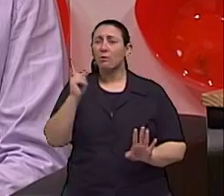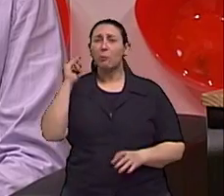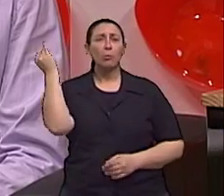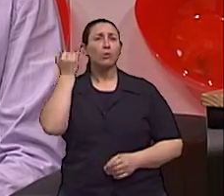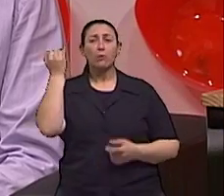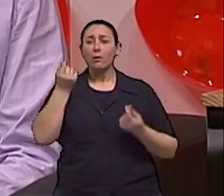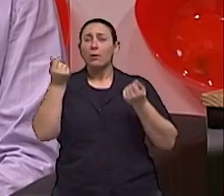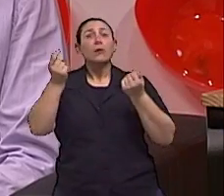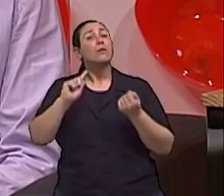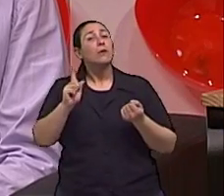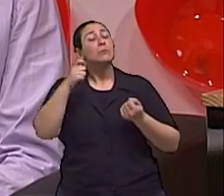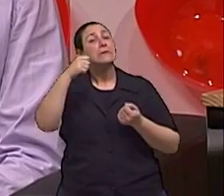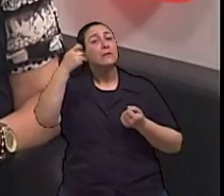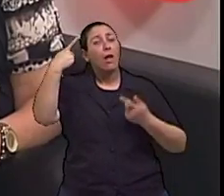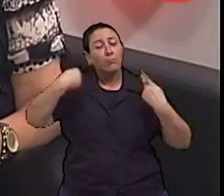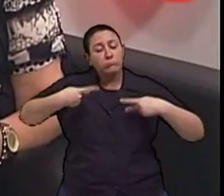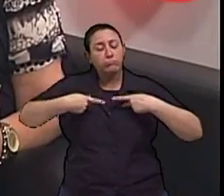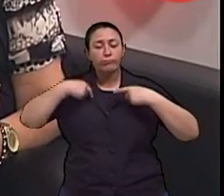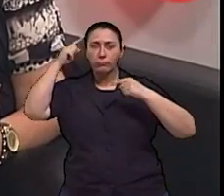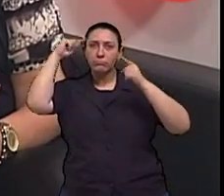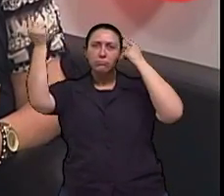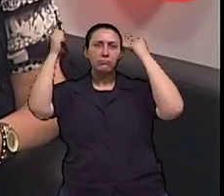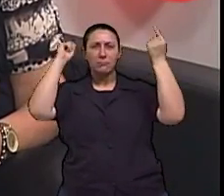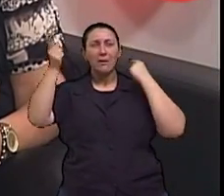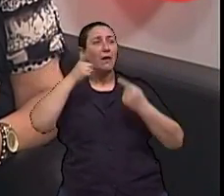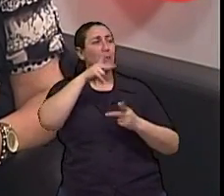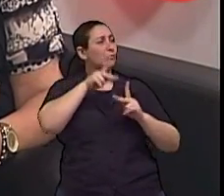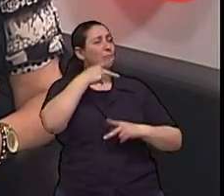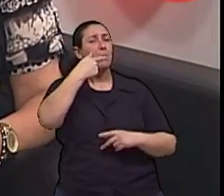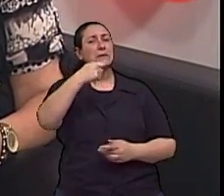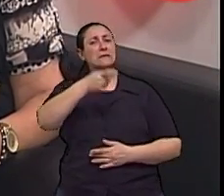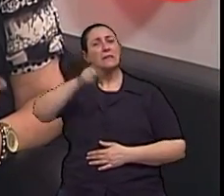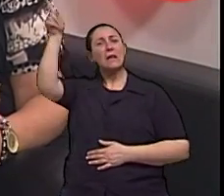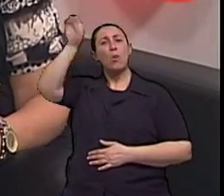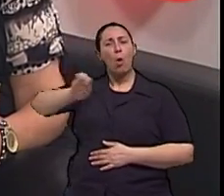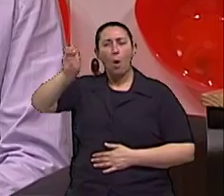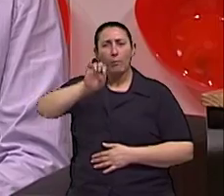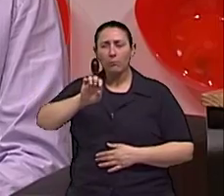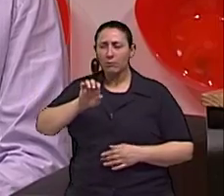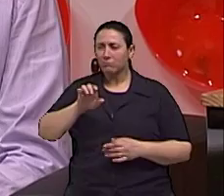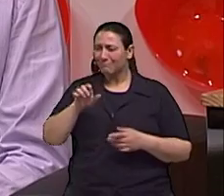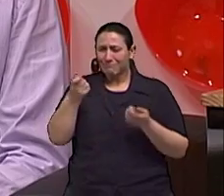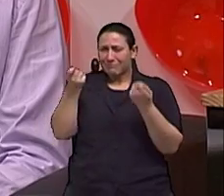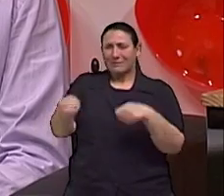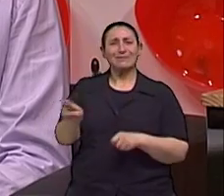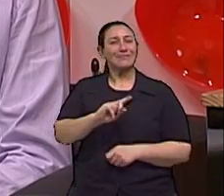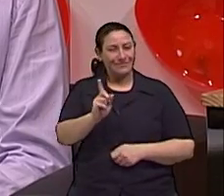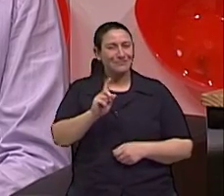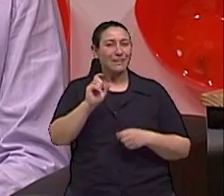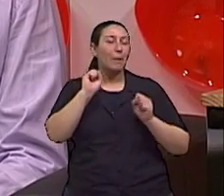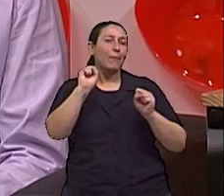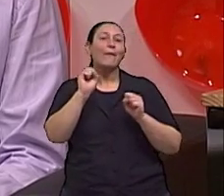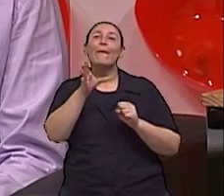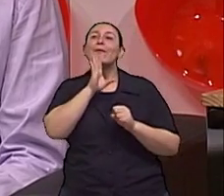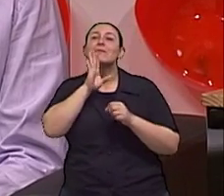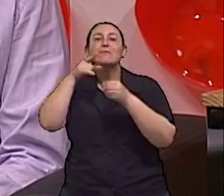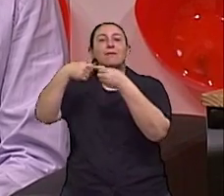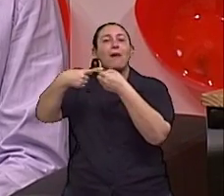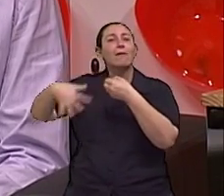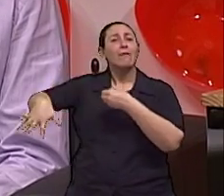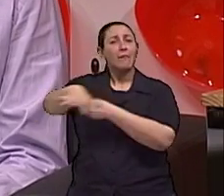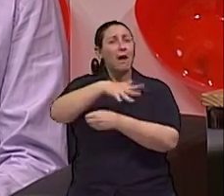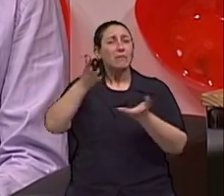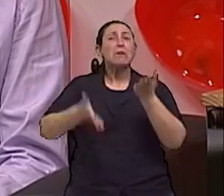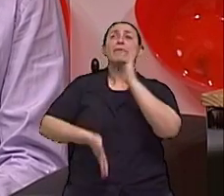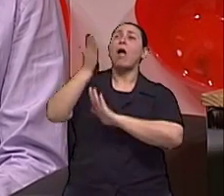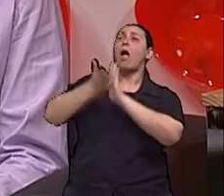financeiros, precisa é criatividade. Não precisa ir para a Europa? Vai aqui no Rio Grande do Sul, numa cidade próxima. É, muitas vezes a gente conhece a Europa e não conhece o